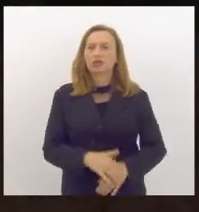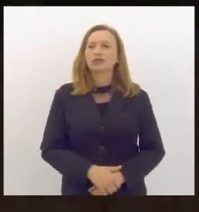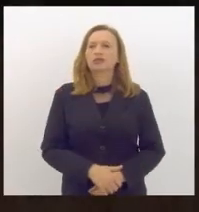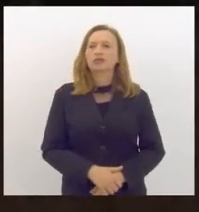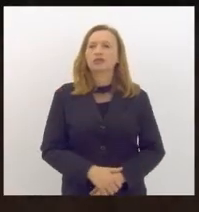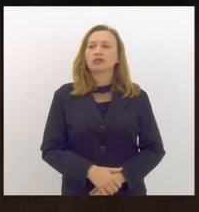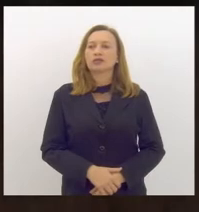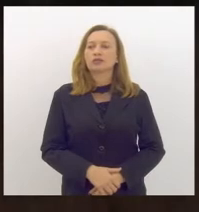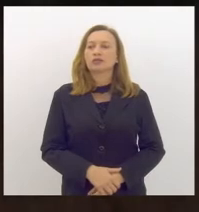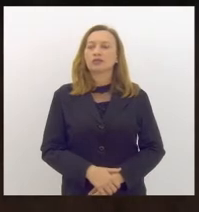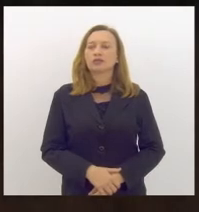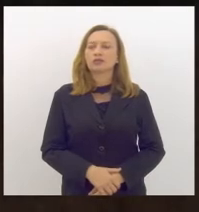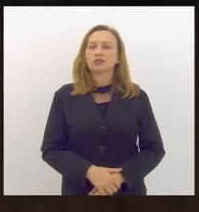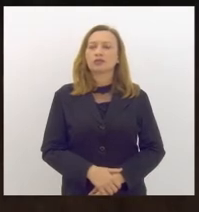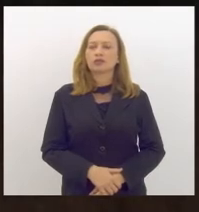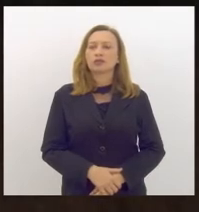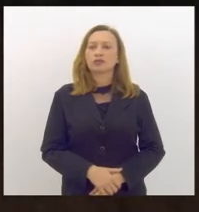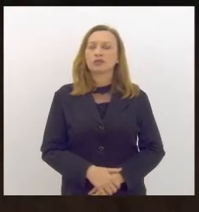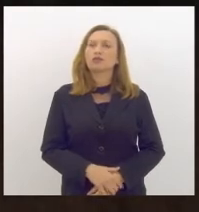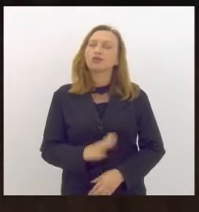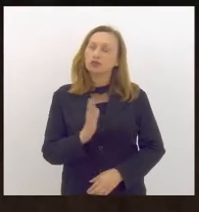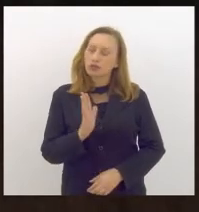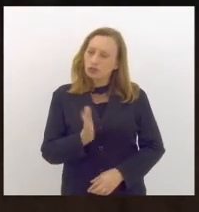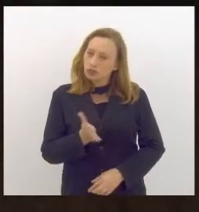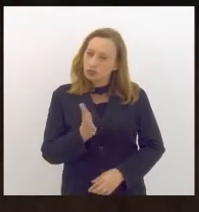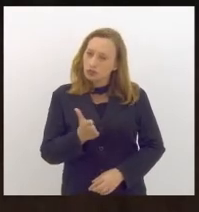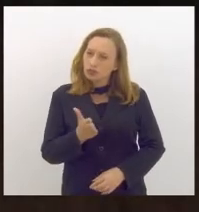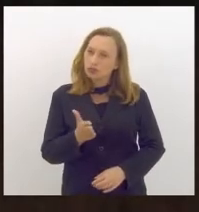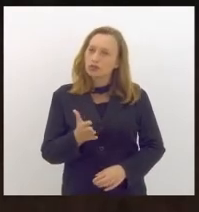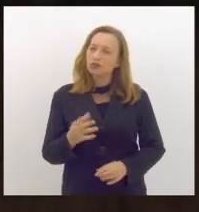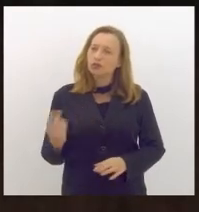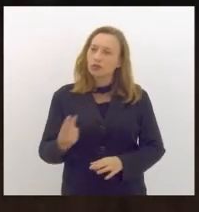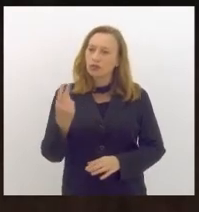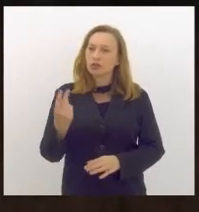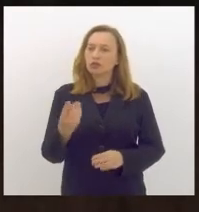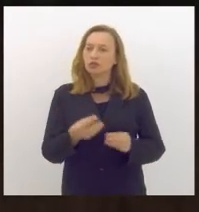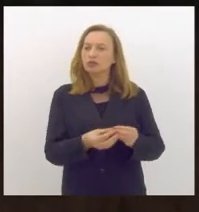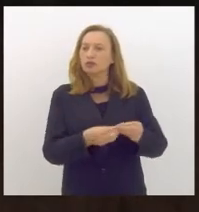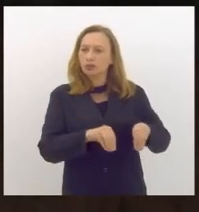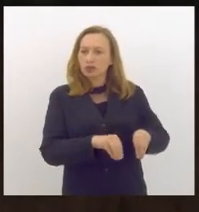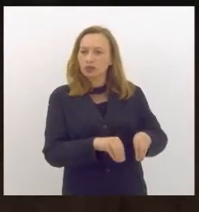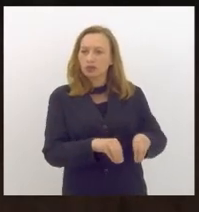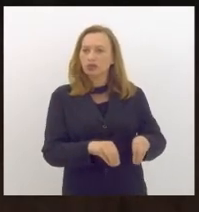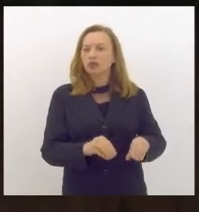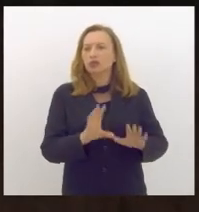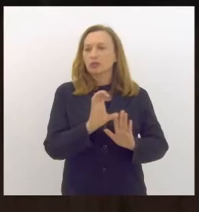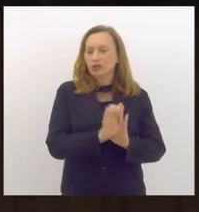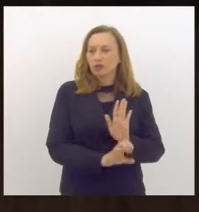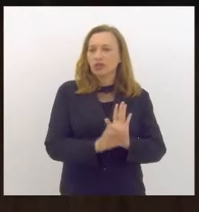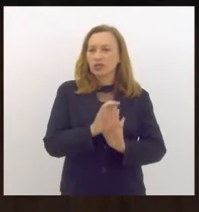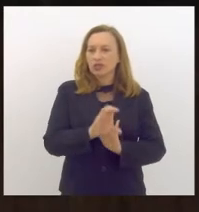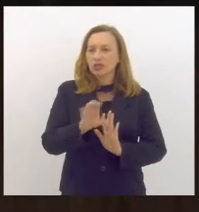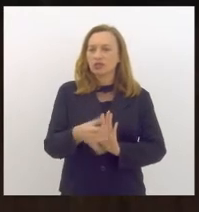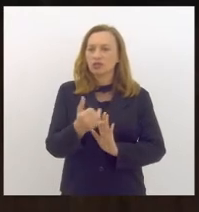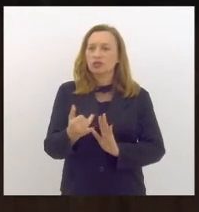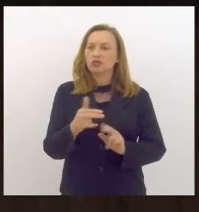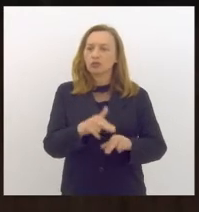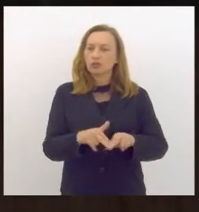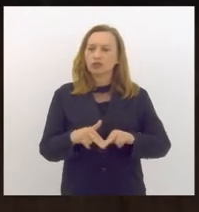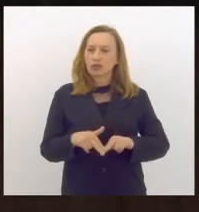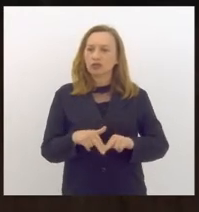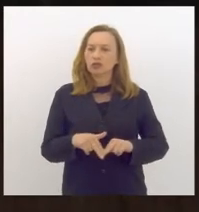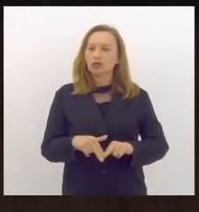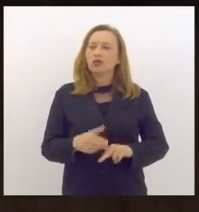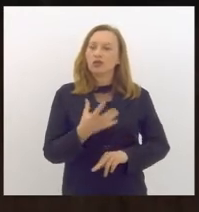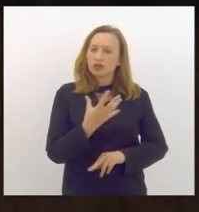embora relevantes, já foram contempladas e, por isso, estão prejudicadas pela emenda da CCJ. Portanto, o parecer é